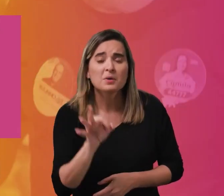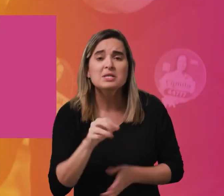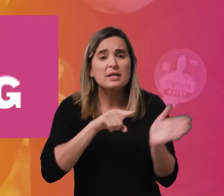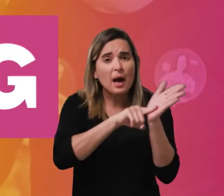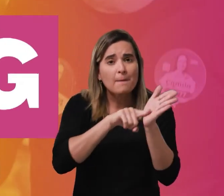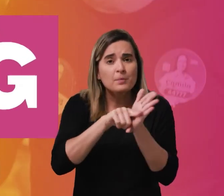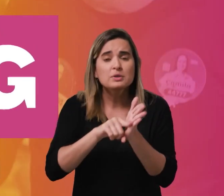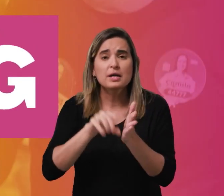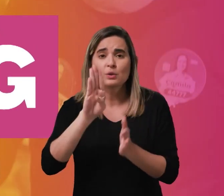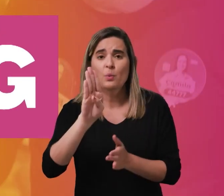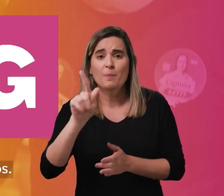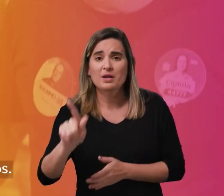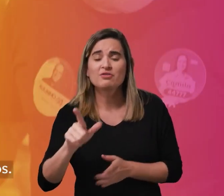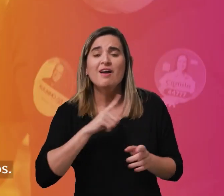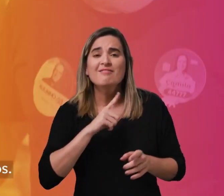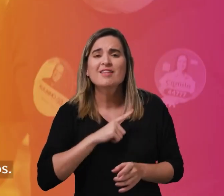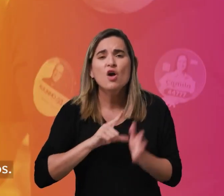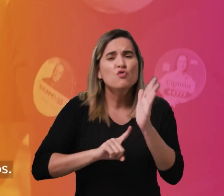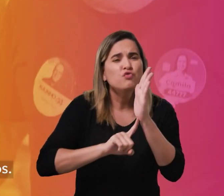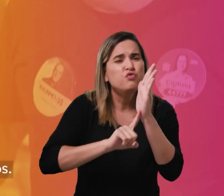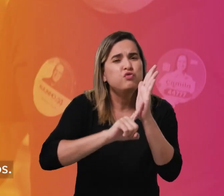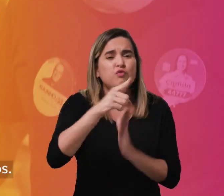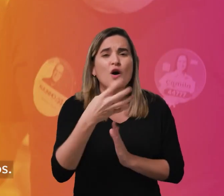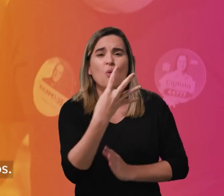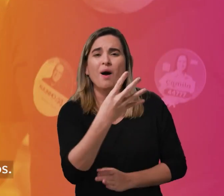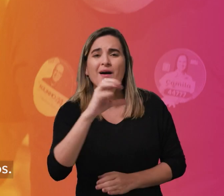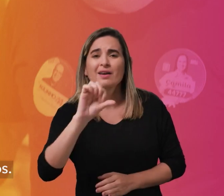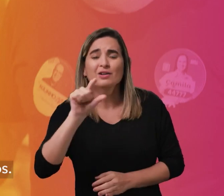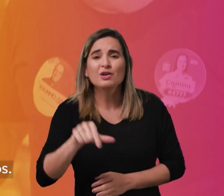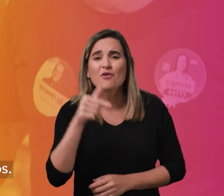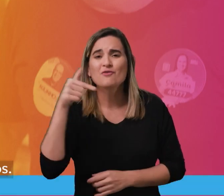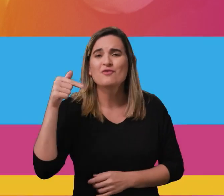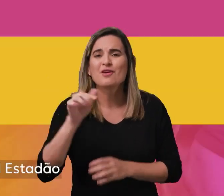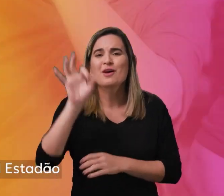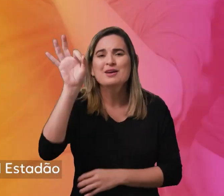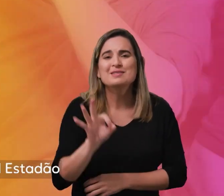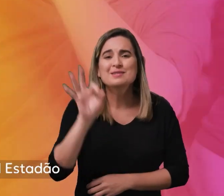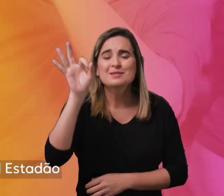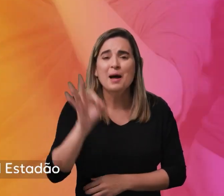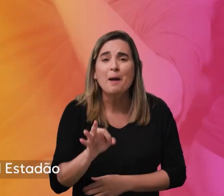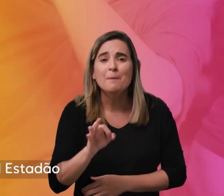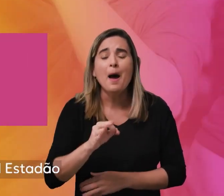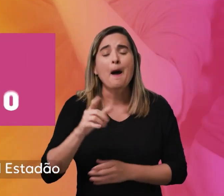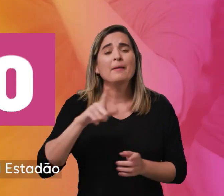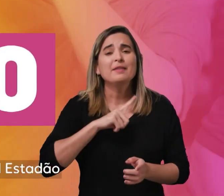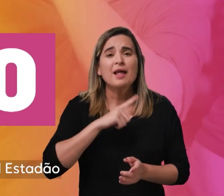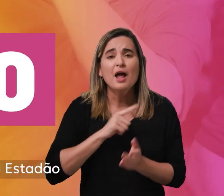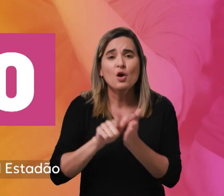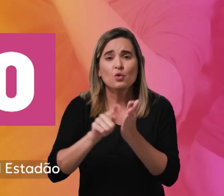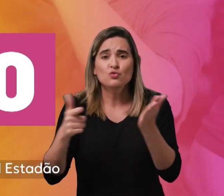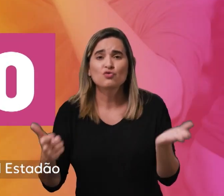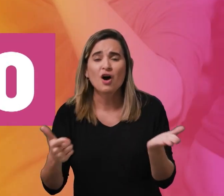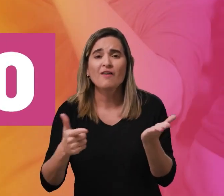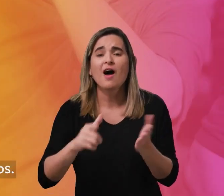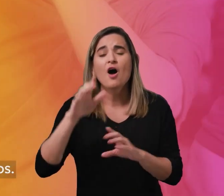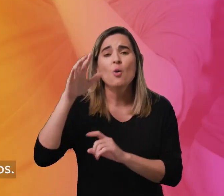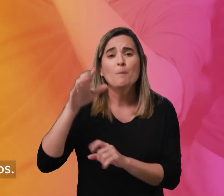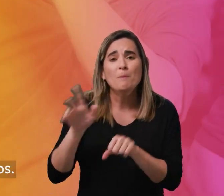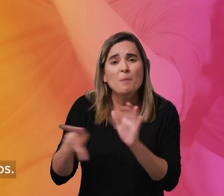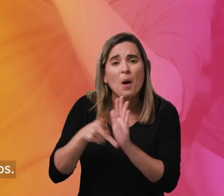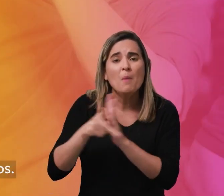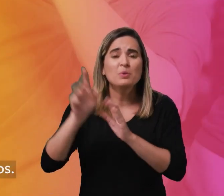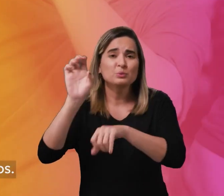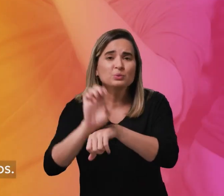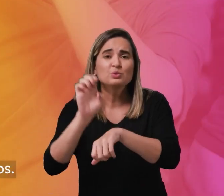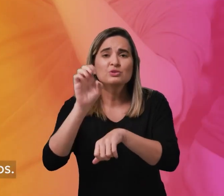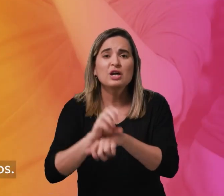Pesquisa Variblock do BG, Paulinho lidera com 49,7 pontos. Paraná Pesquisa, divulgada no Jornal Estadão, Paulinho lidera